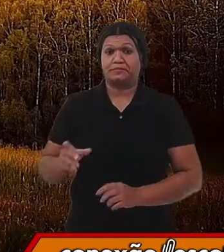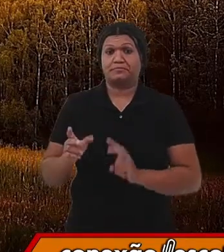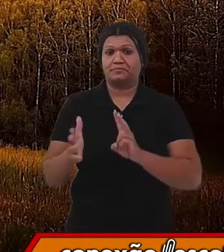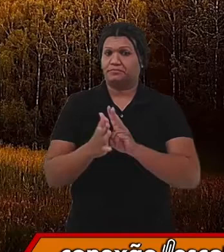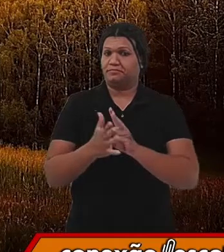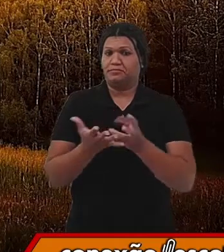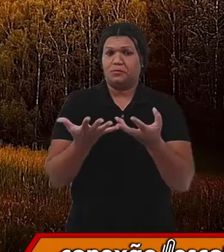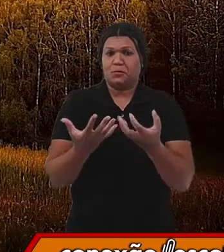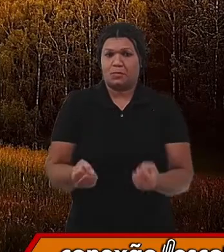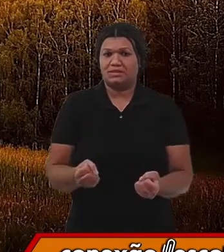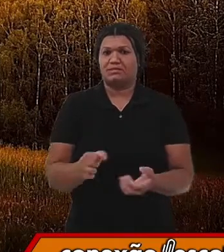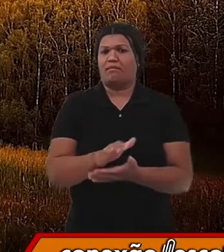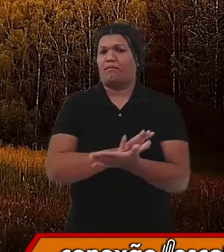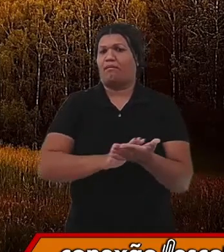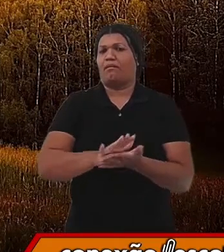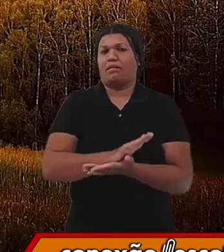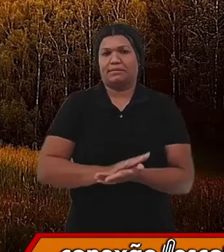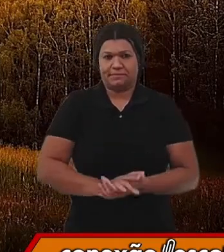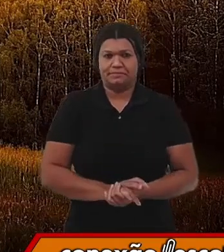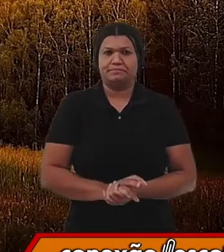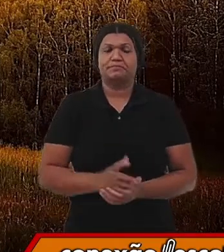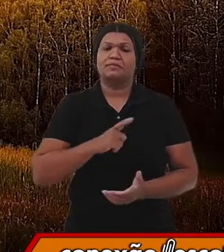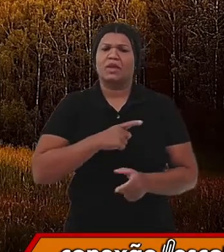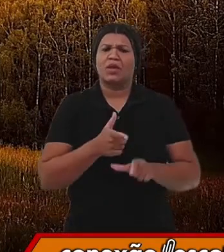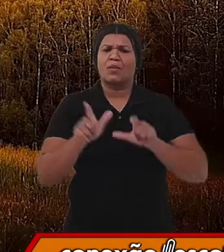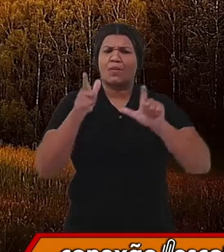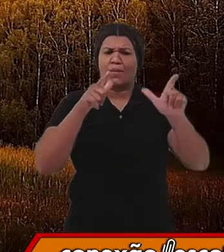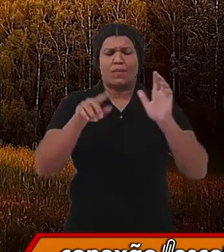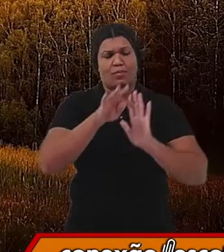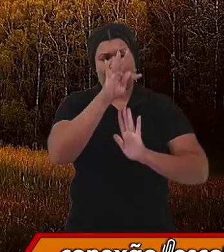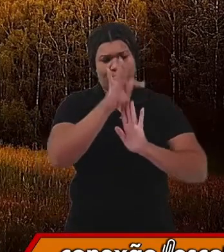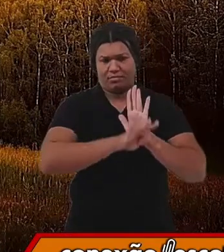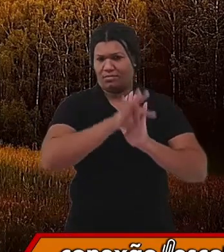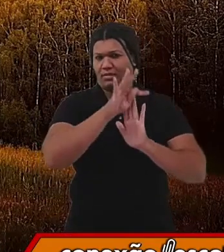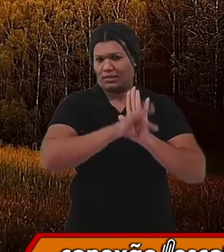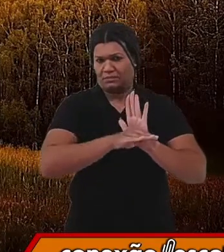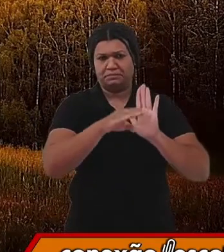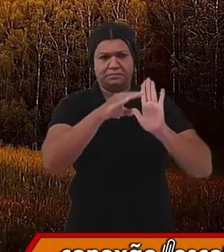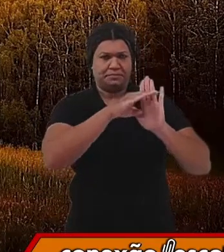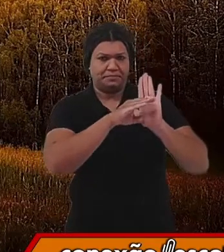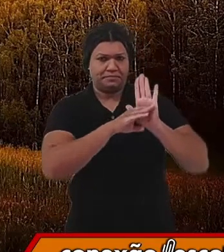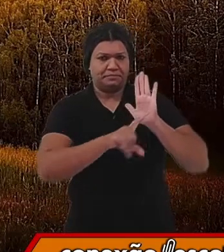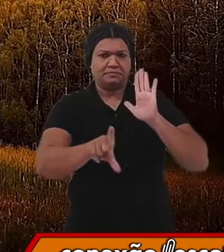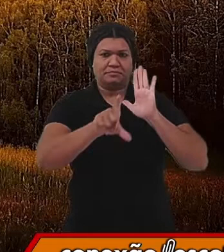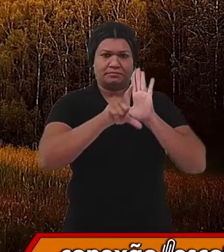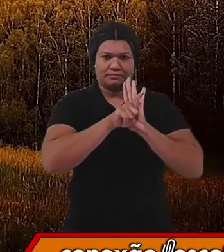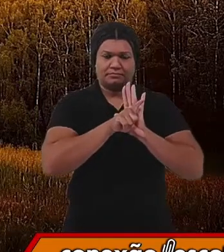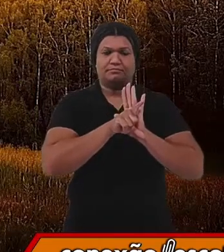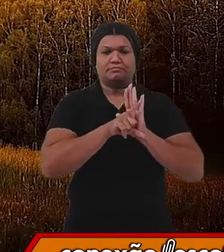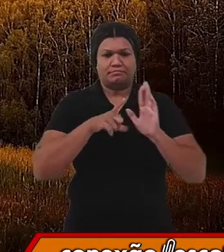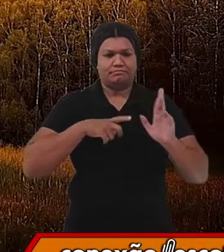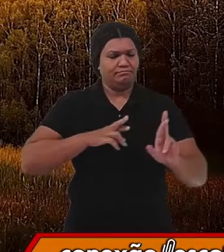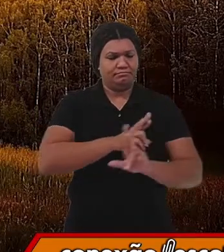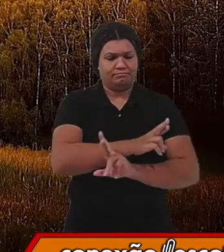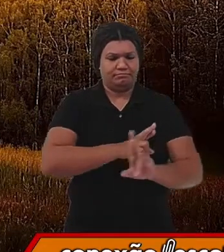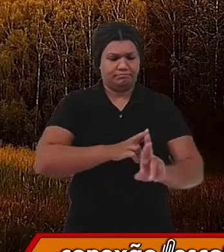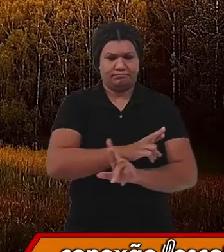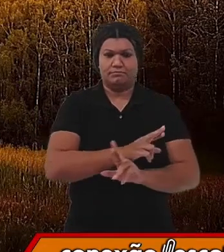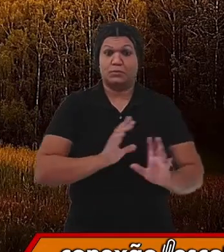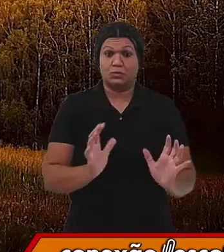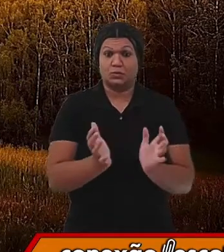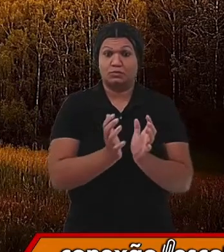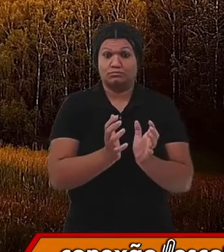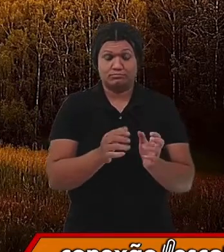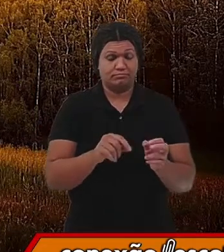Nós temos outros textos normativos de leis relacionados aos povos indígenas,